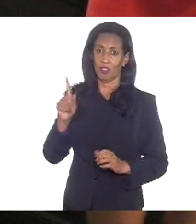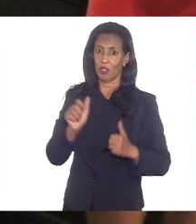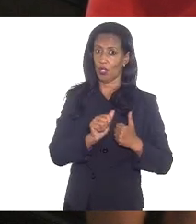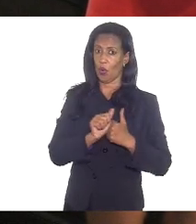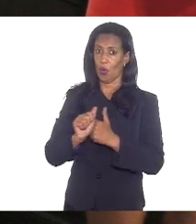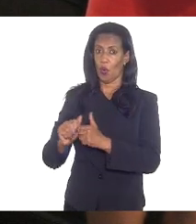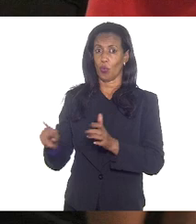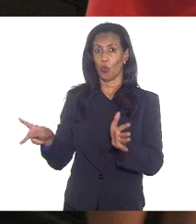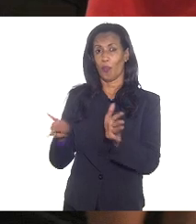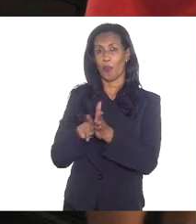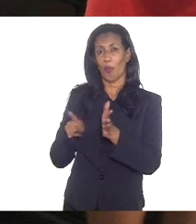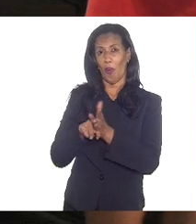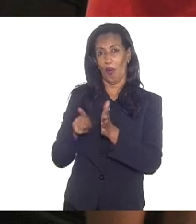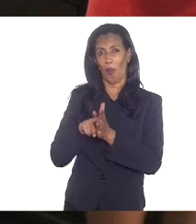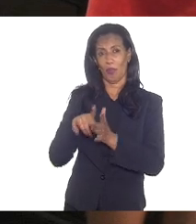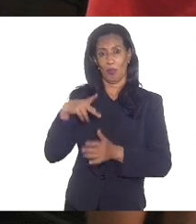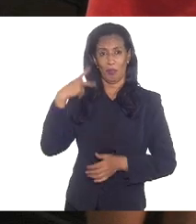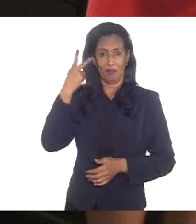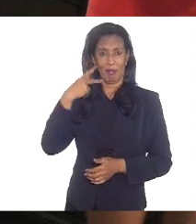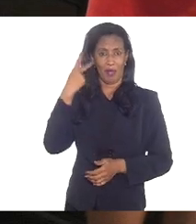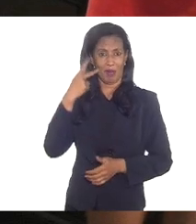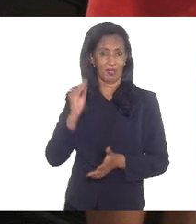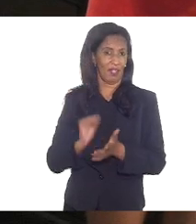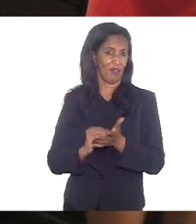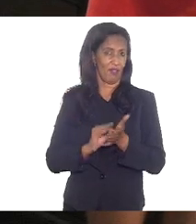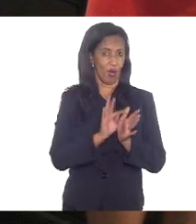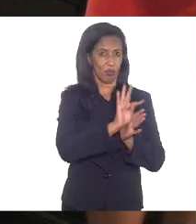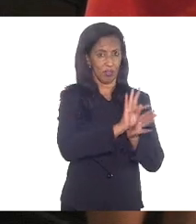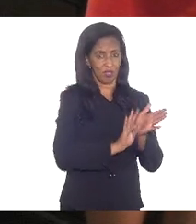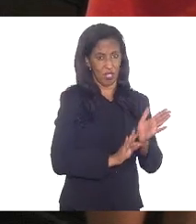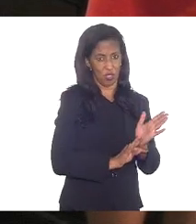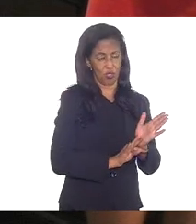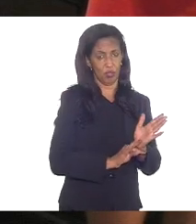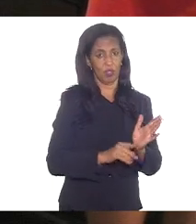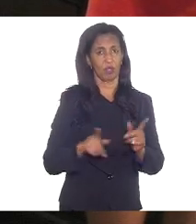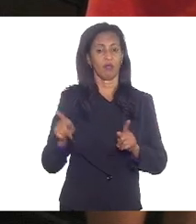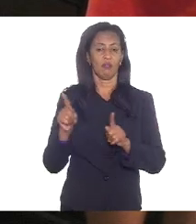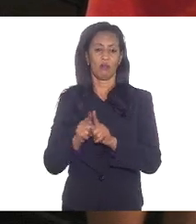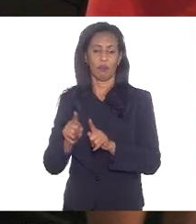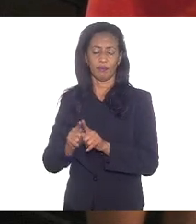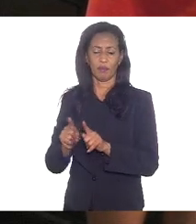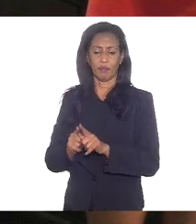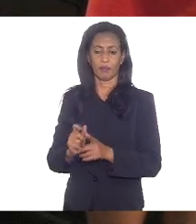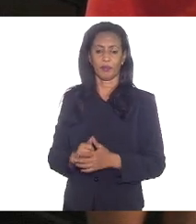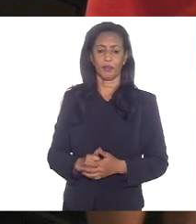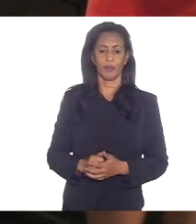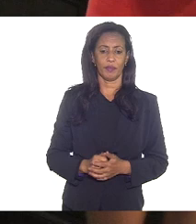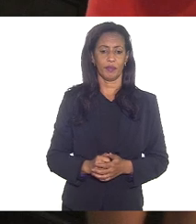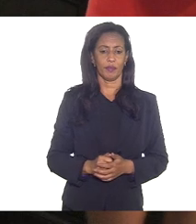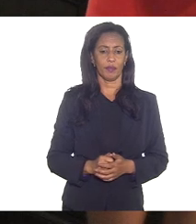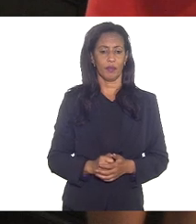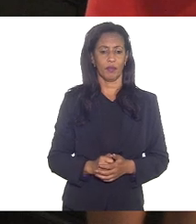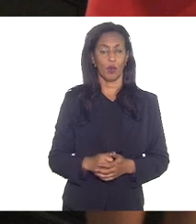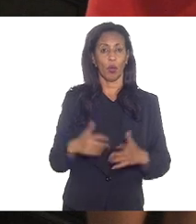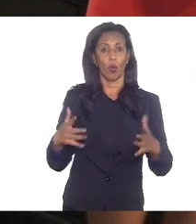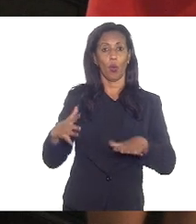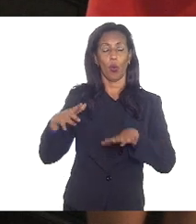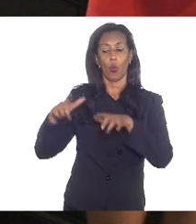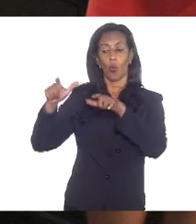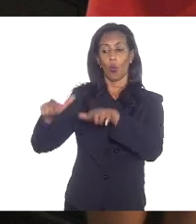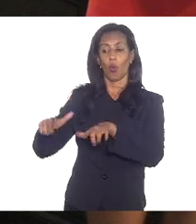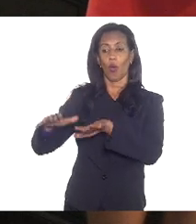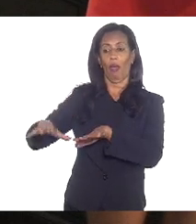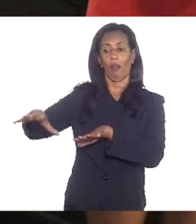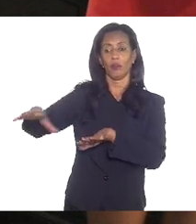do próprio parlamentar, e isso não está claro no texto. Além disso, eu me preocupo também com determinados ambientes no